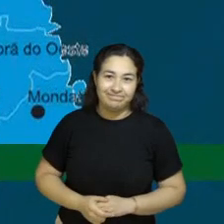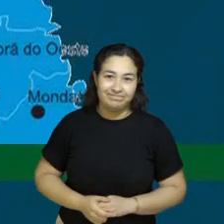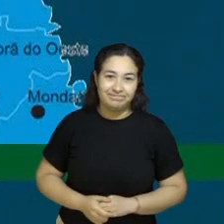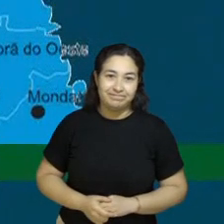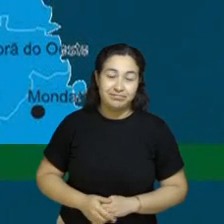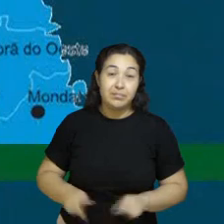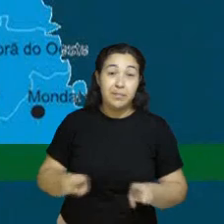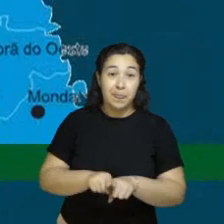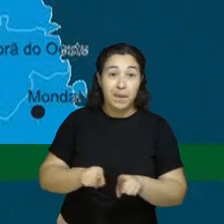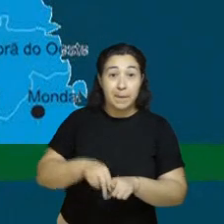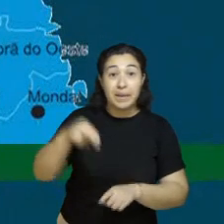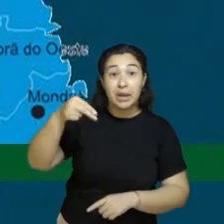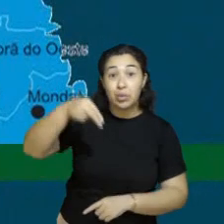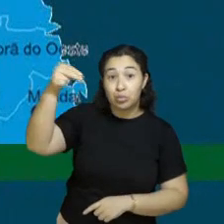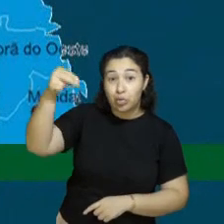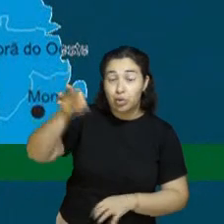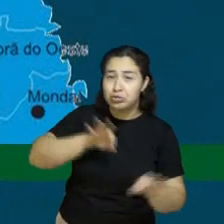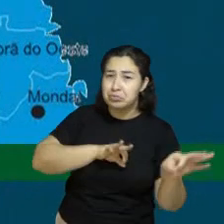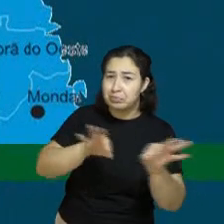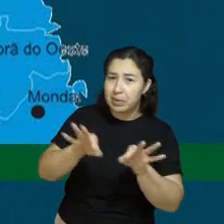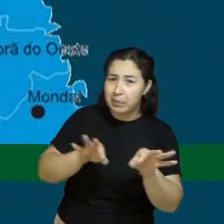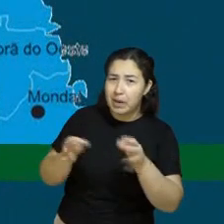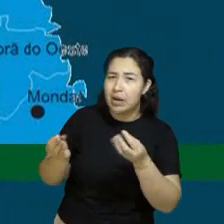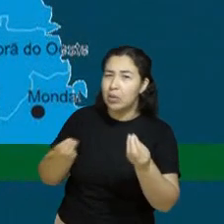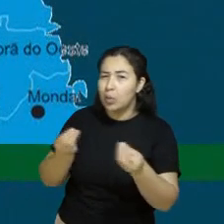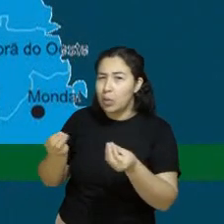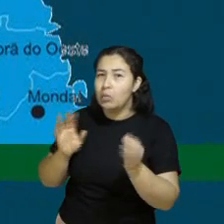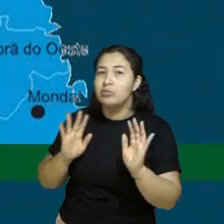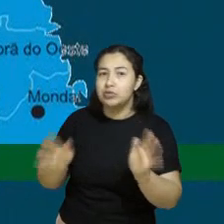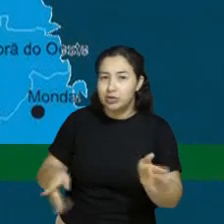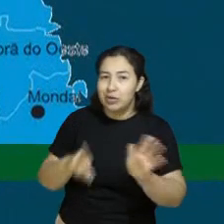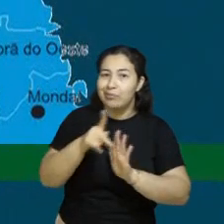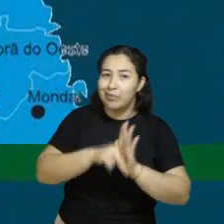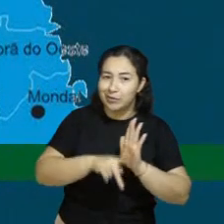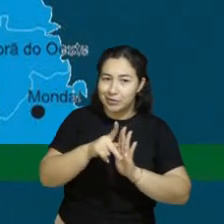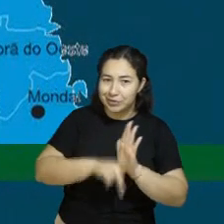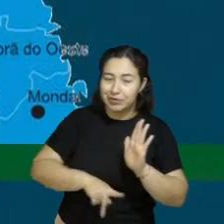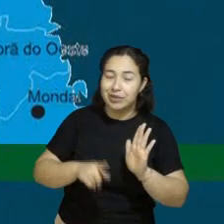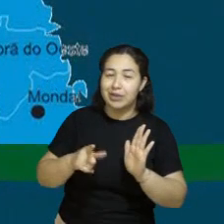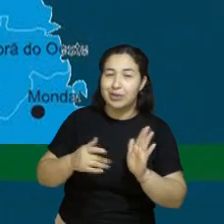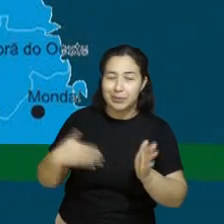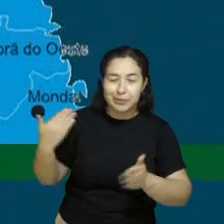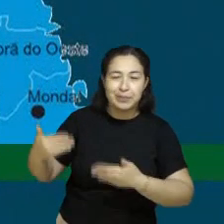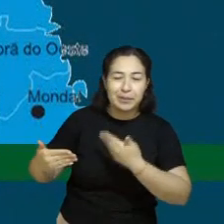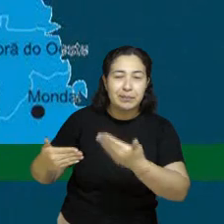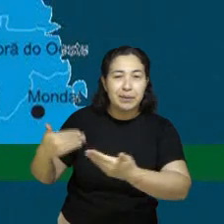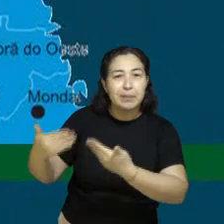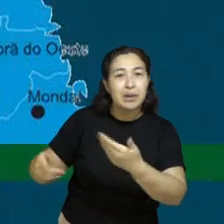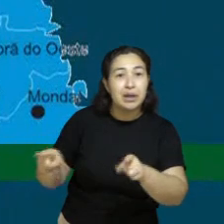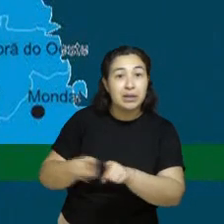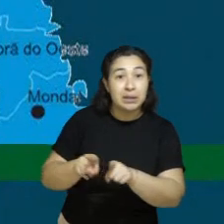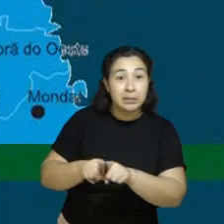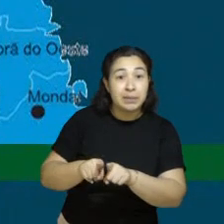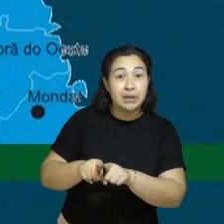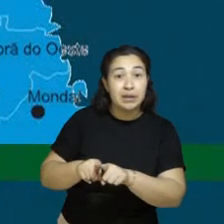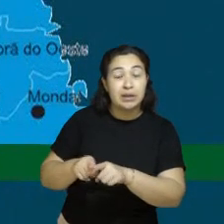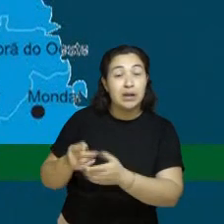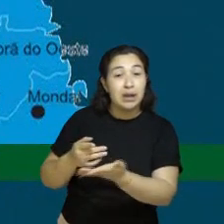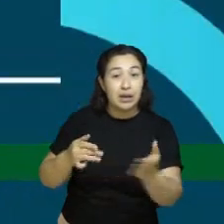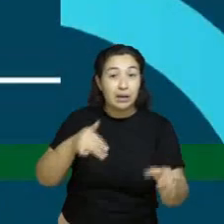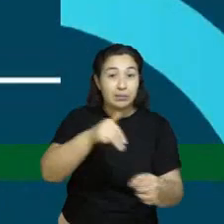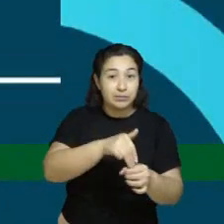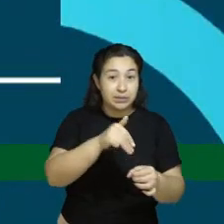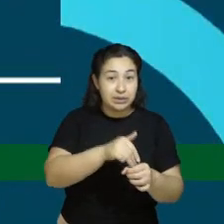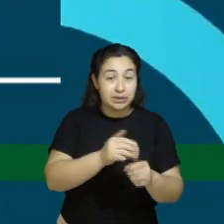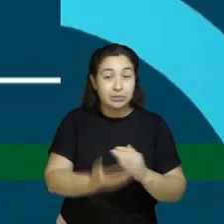Norte, que está em construção, é um projeto que está avançado e conta com a importante parceria da Associação dos Municípios do Extremo Oeste